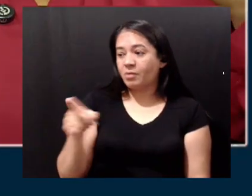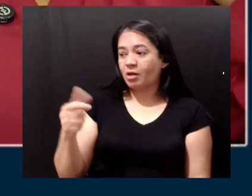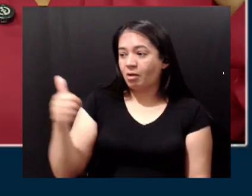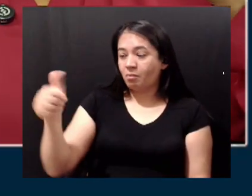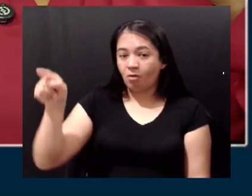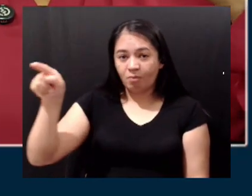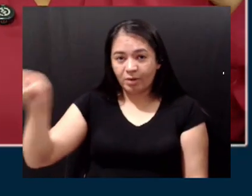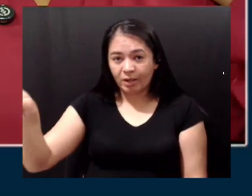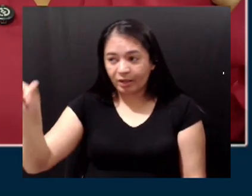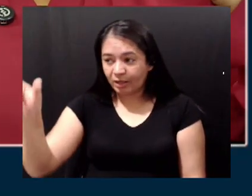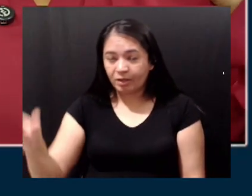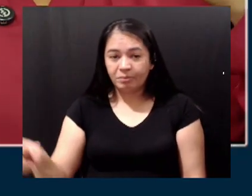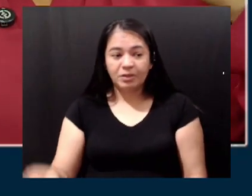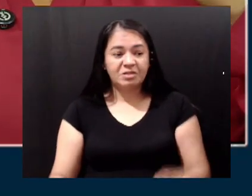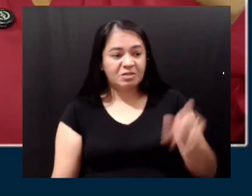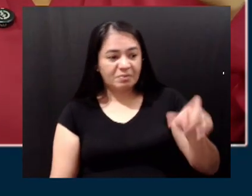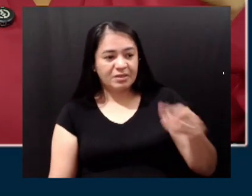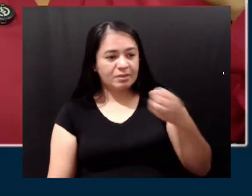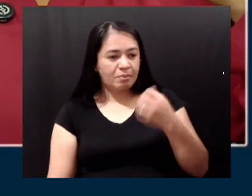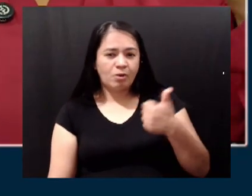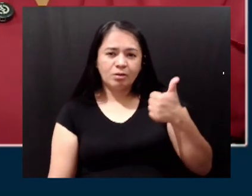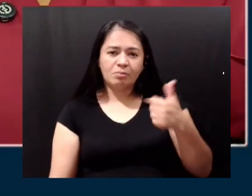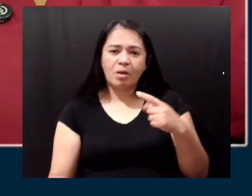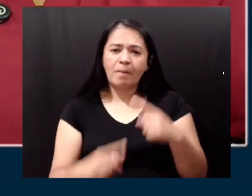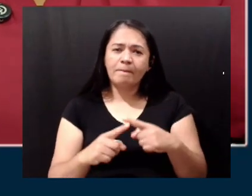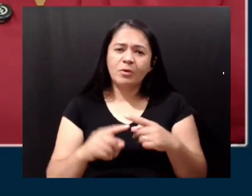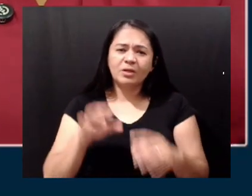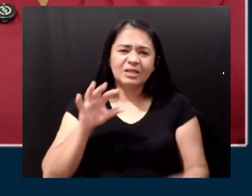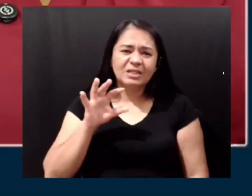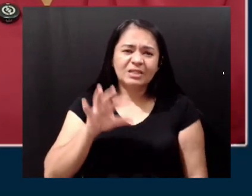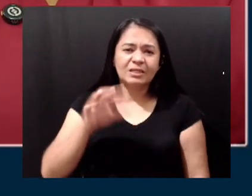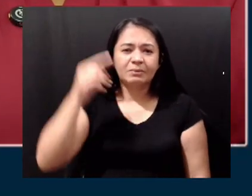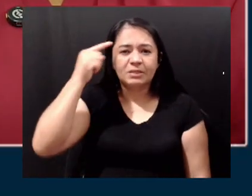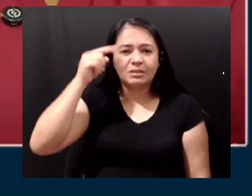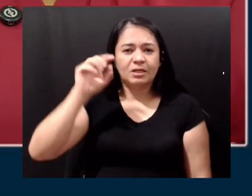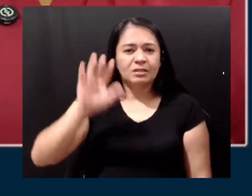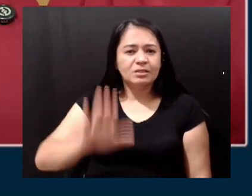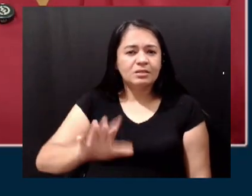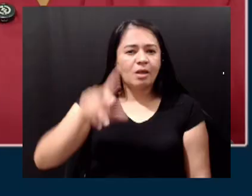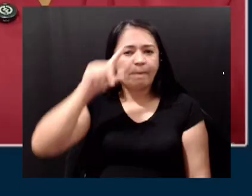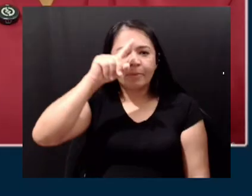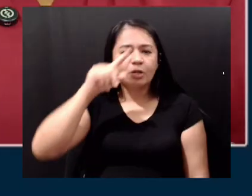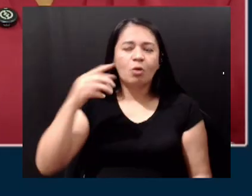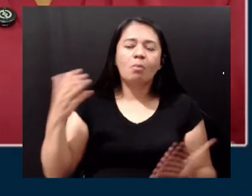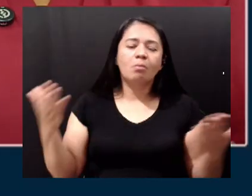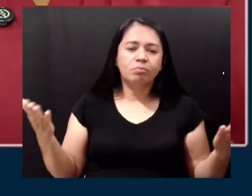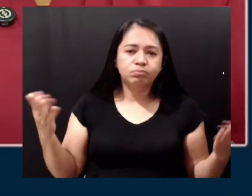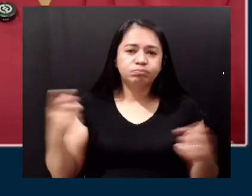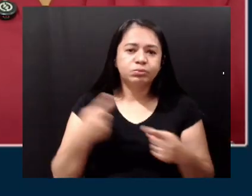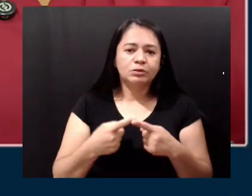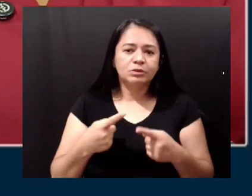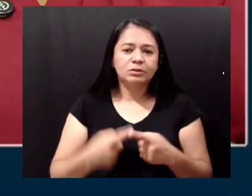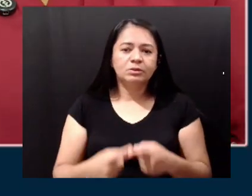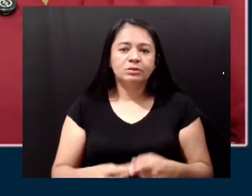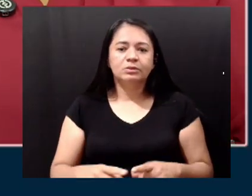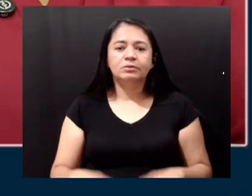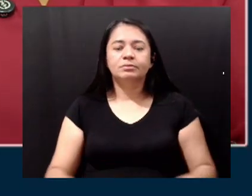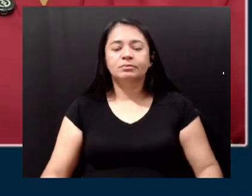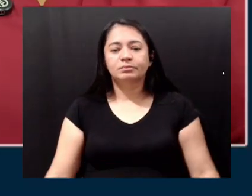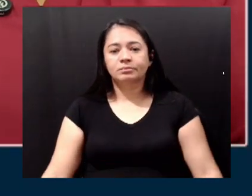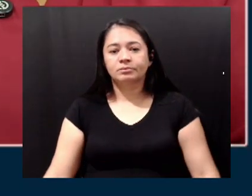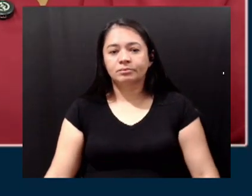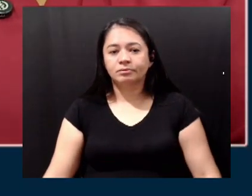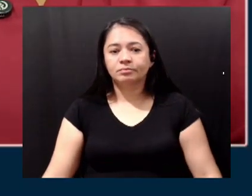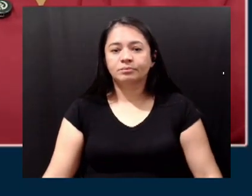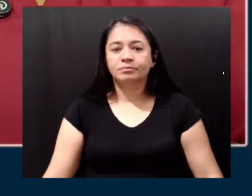esse raciocínio é tão perigoso? É, não é bem assim, né, doutor? E o raciocínio é Hum, perigoso mesmo, e somos sim, pessoas